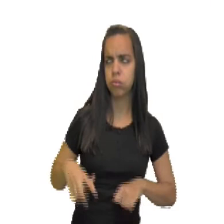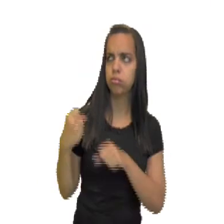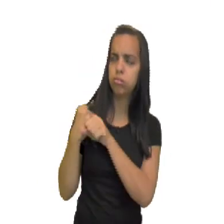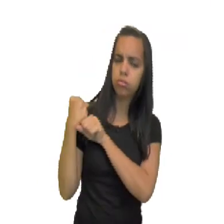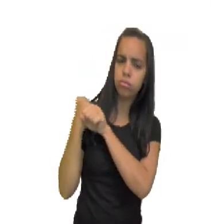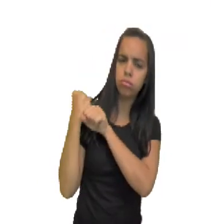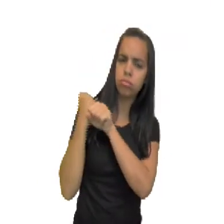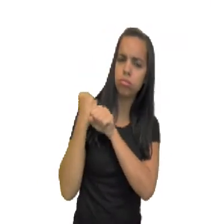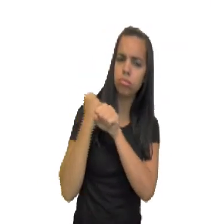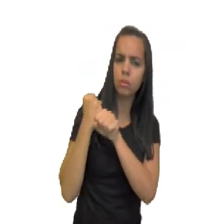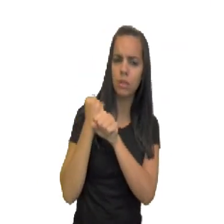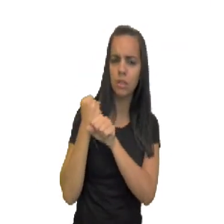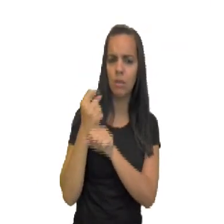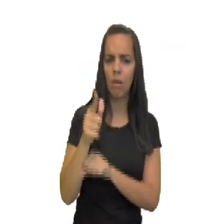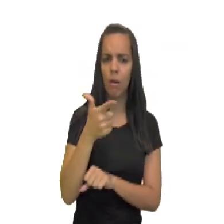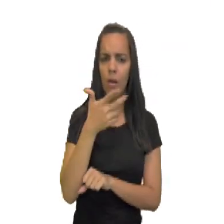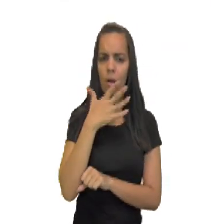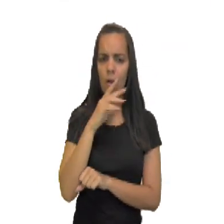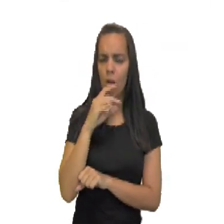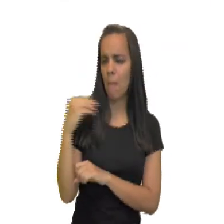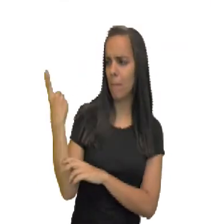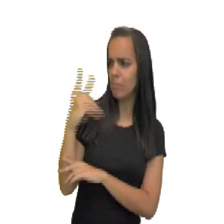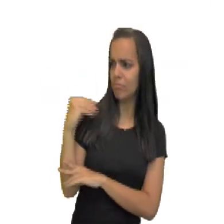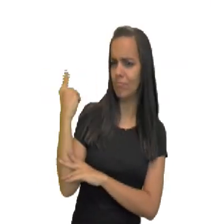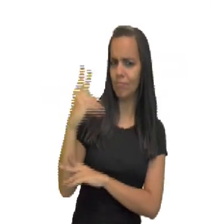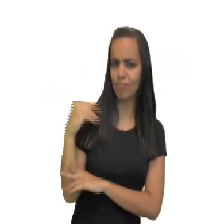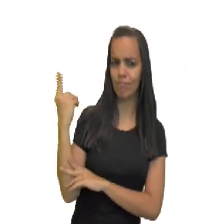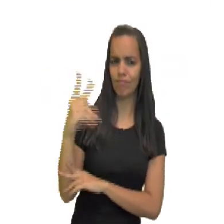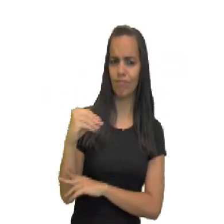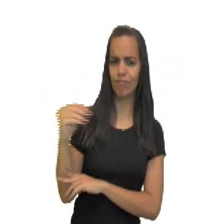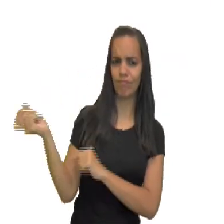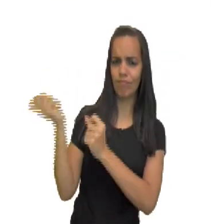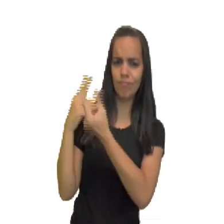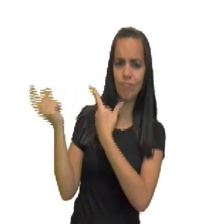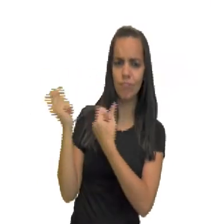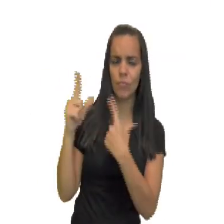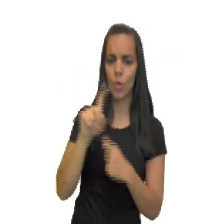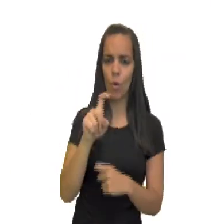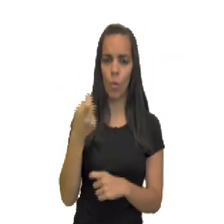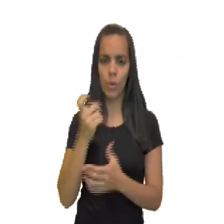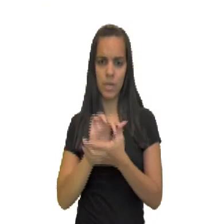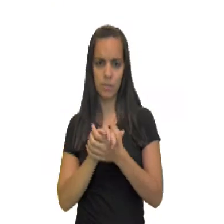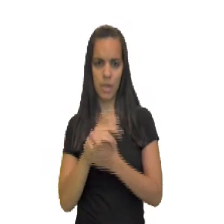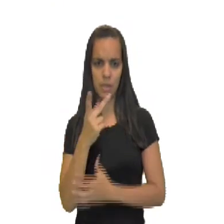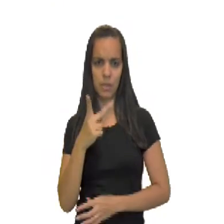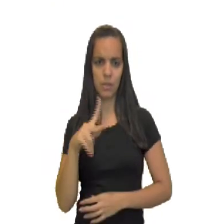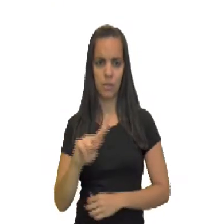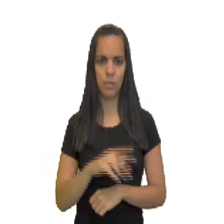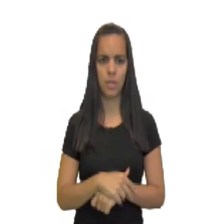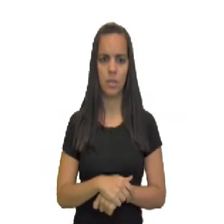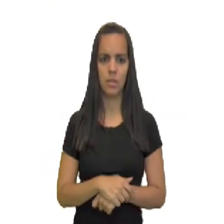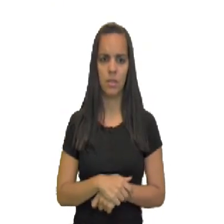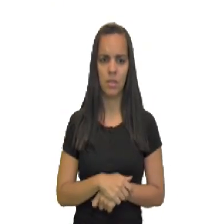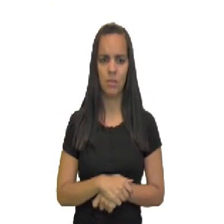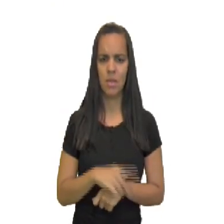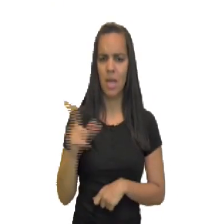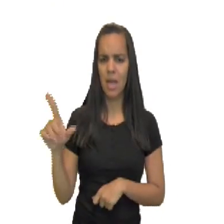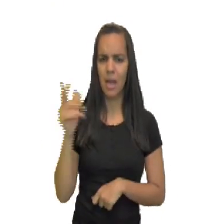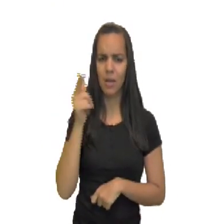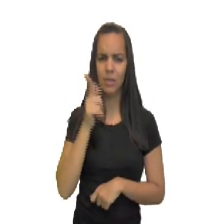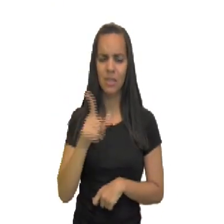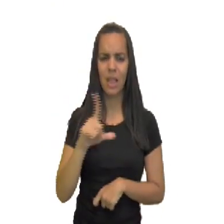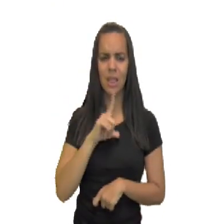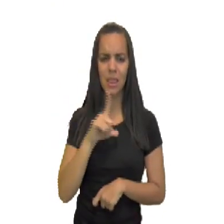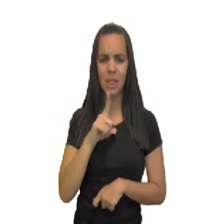anos abuso contra o seu algoz, o seu ex-marido, né? Hoje ex-marido. Ela percorreu todas